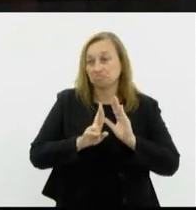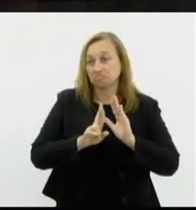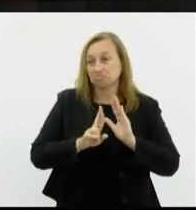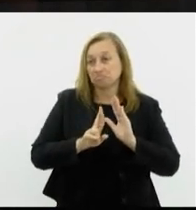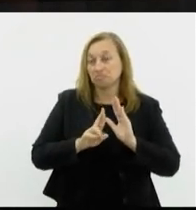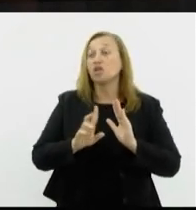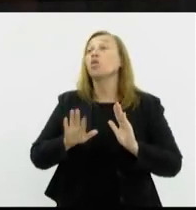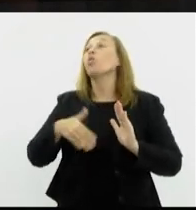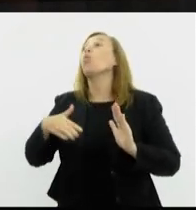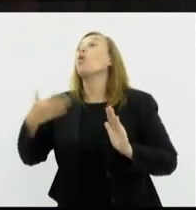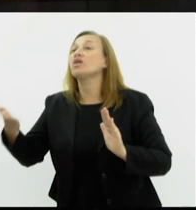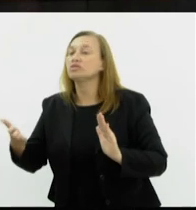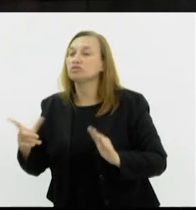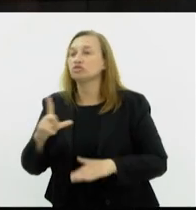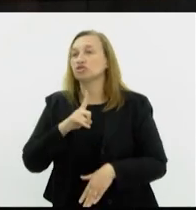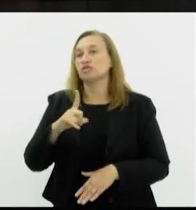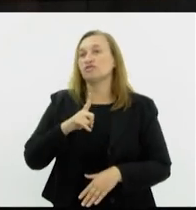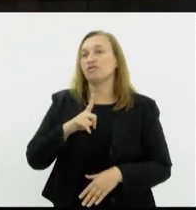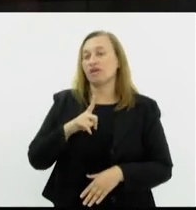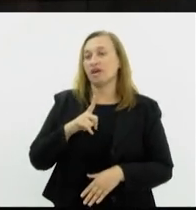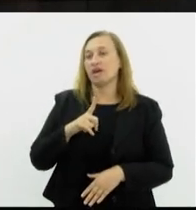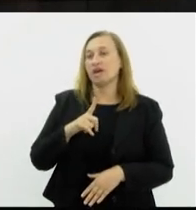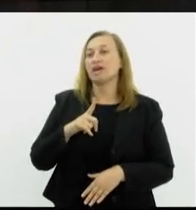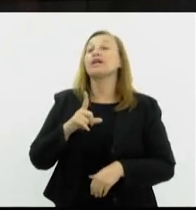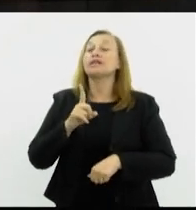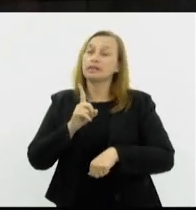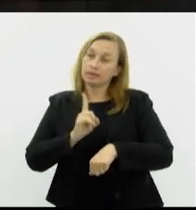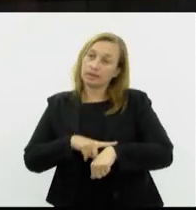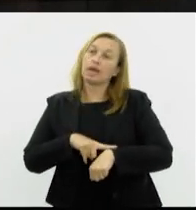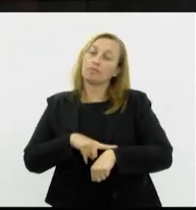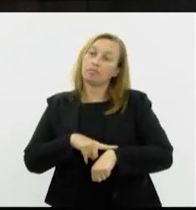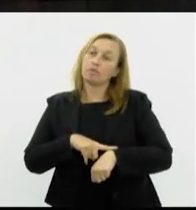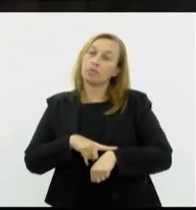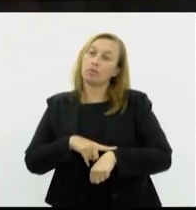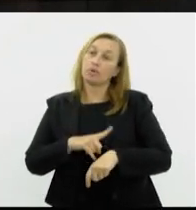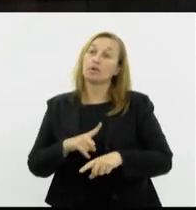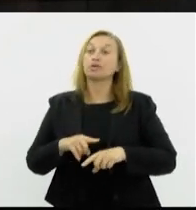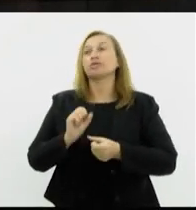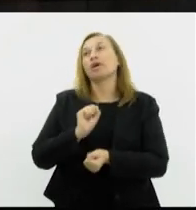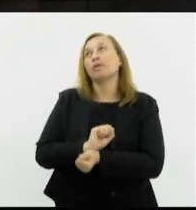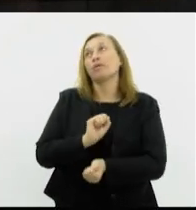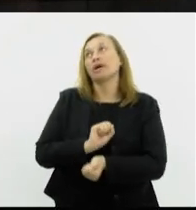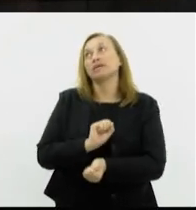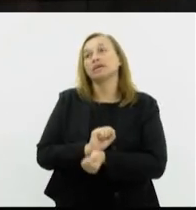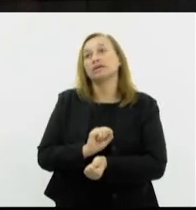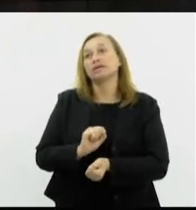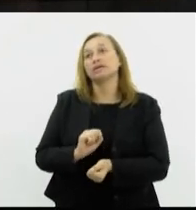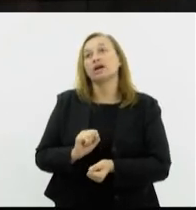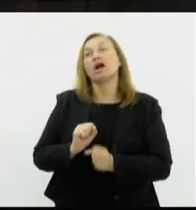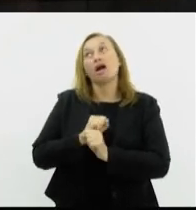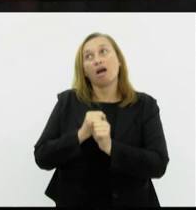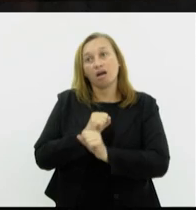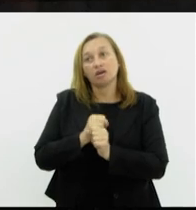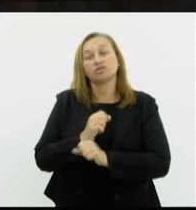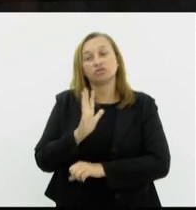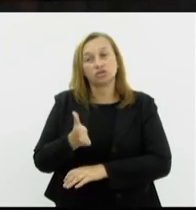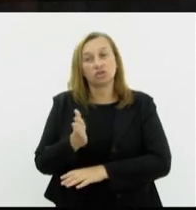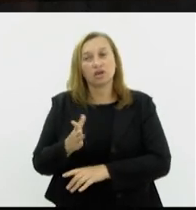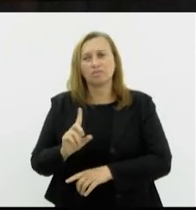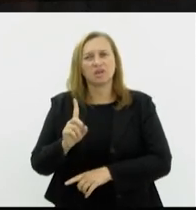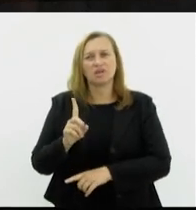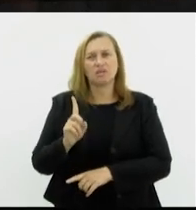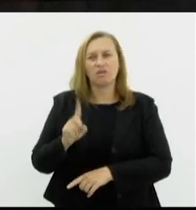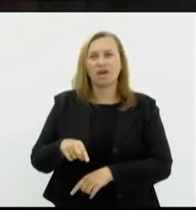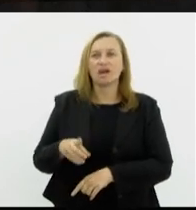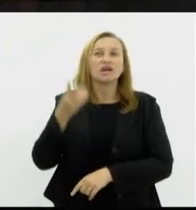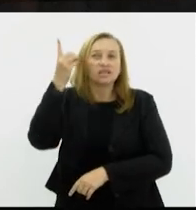quando tiver data. Quando tiver data, e a gente já espera essa data já há bastante tempo. Mas não é a